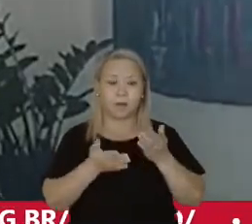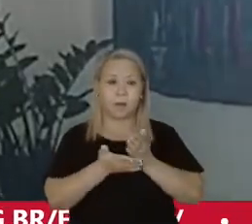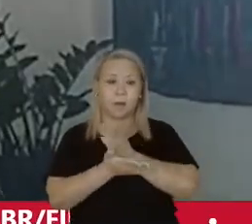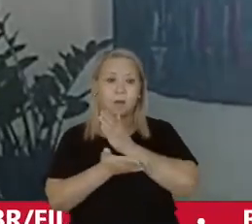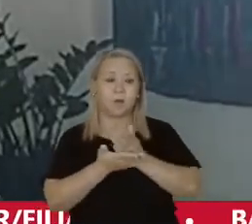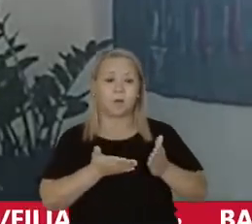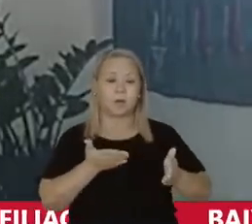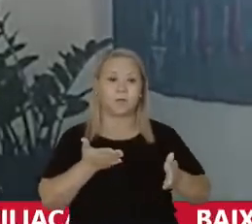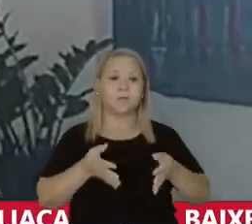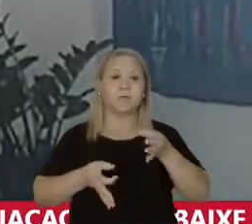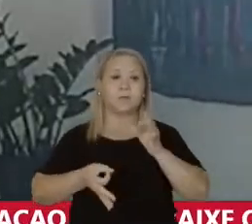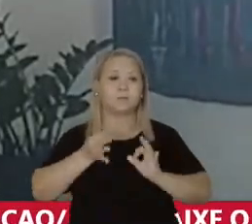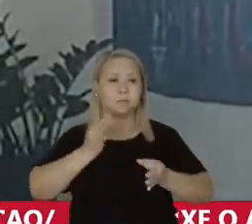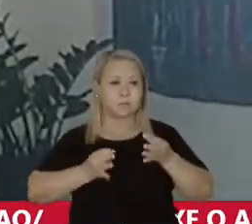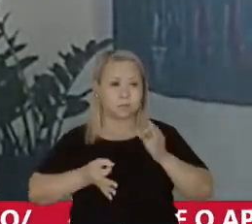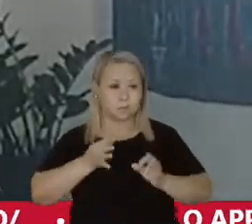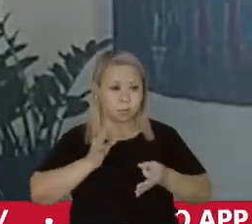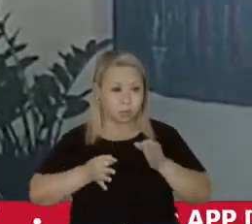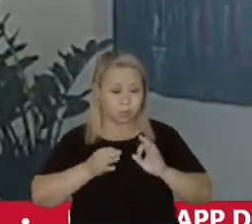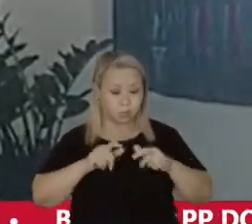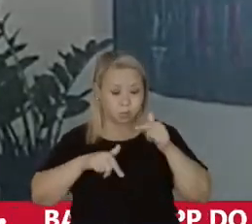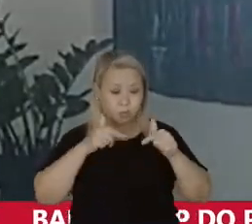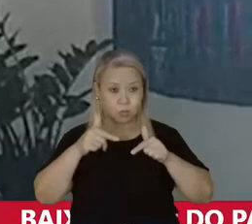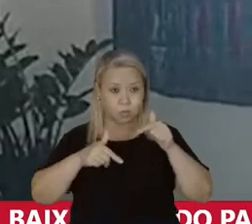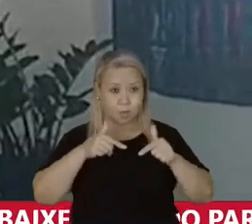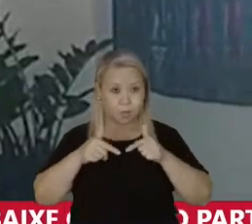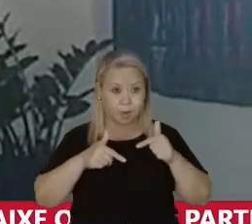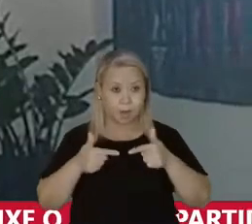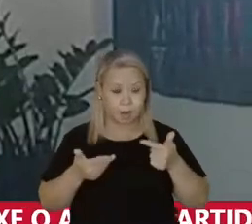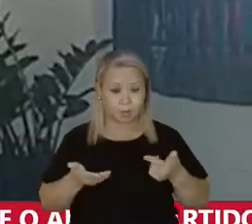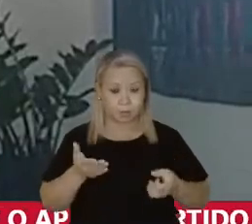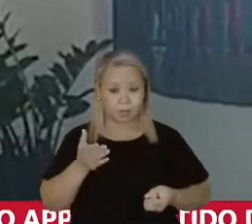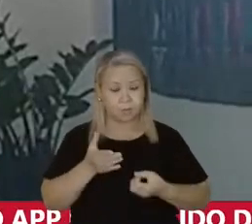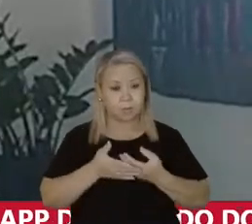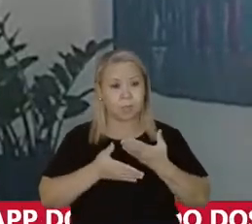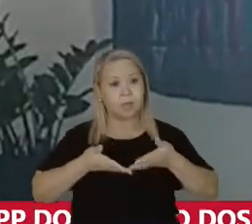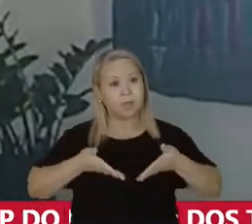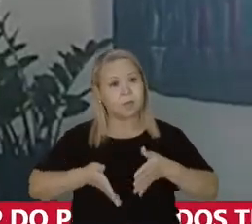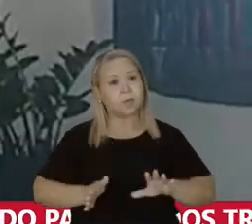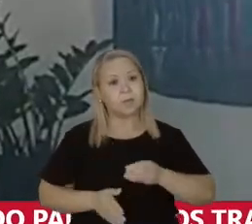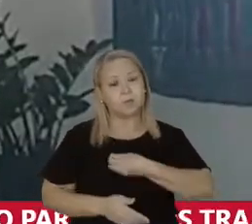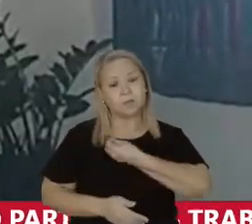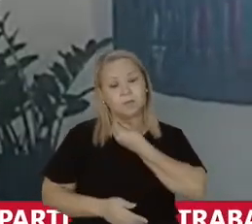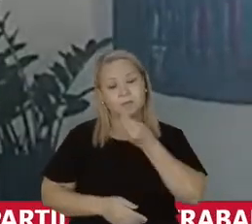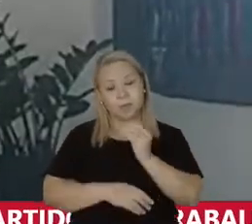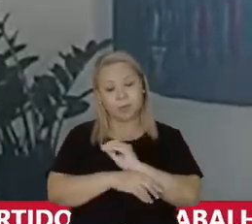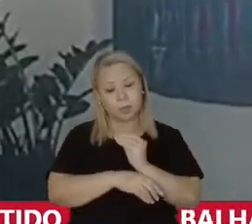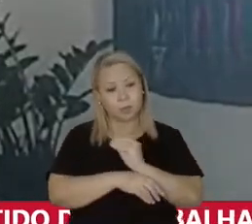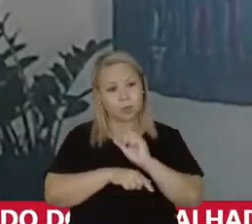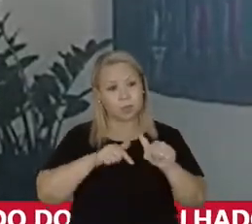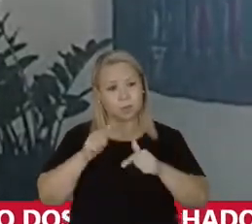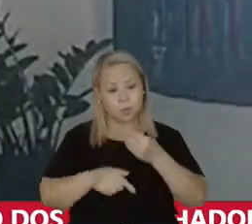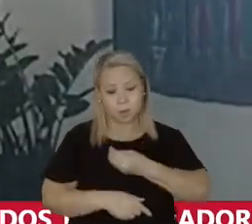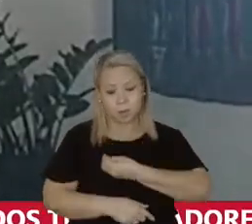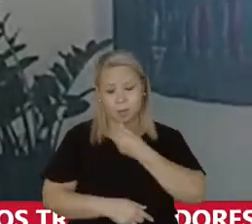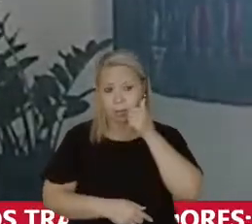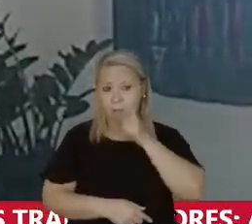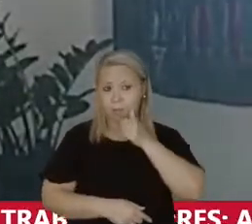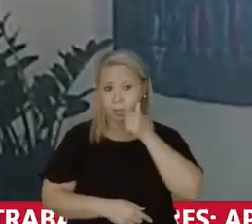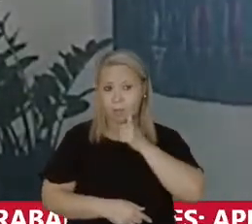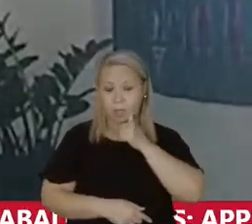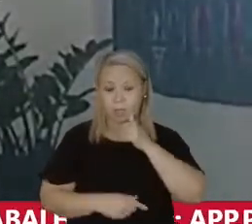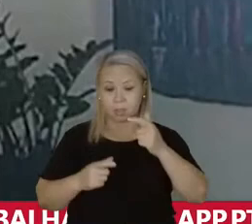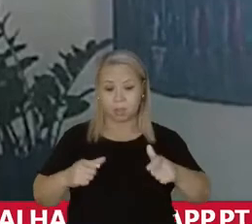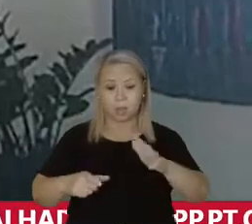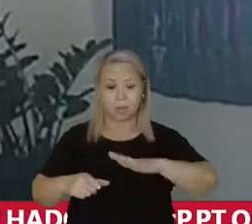mais equalitária do trabalho de reprodução da vida e do trabalho de cuidados, né, e uma presença das mulheres nos